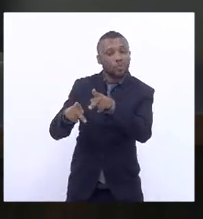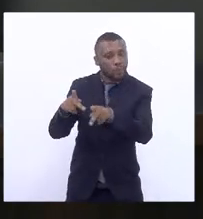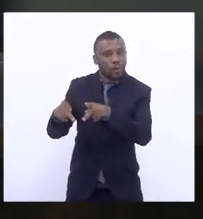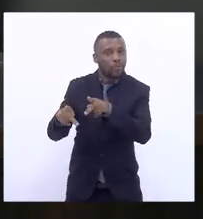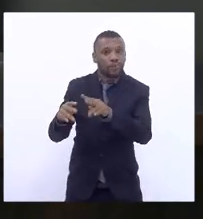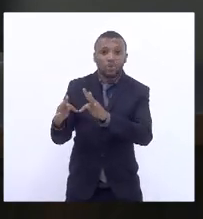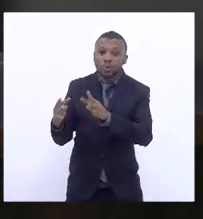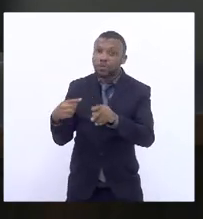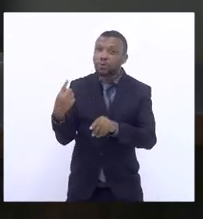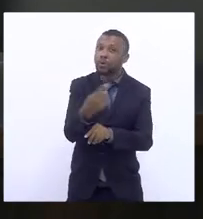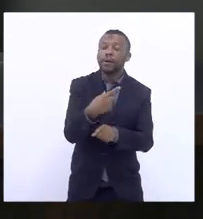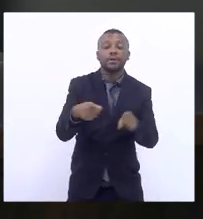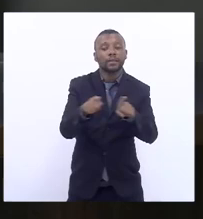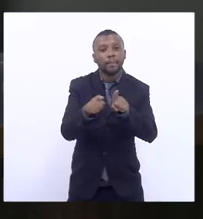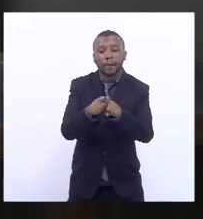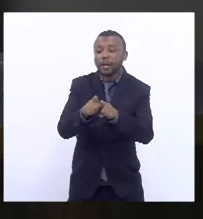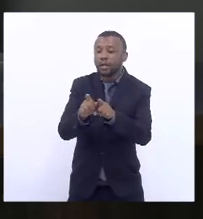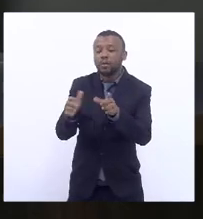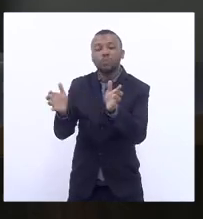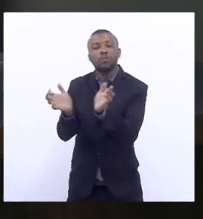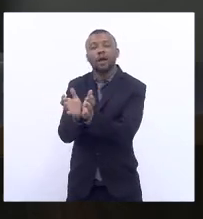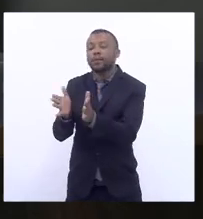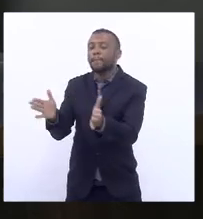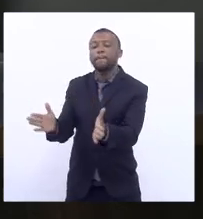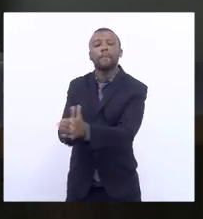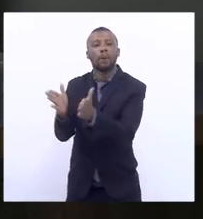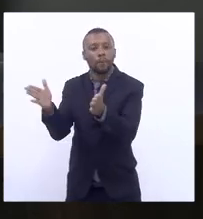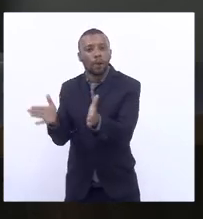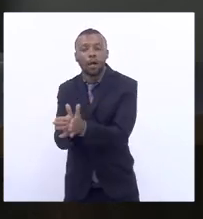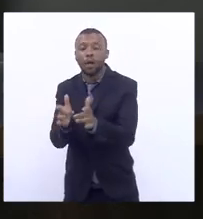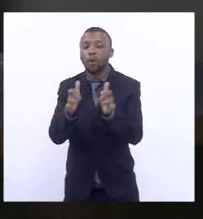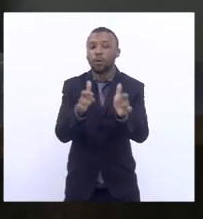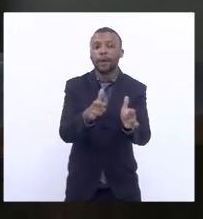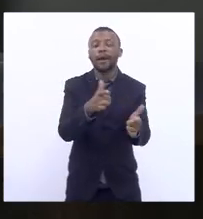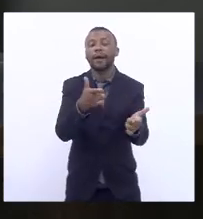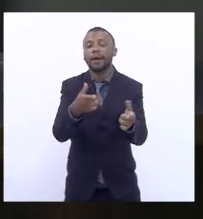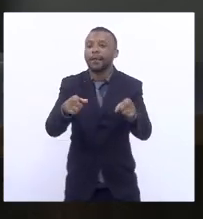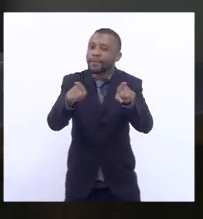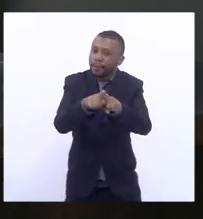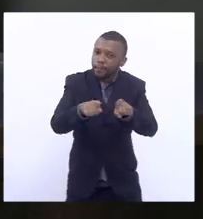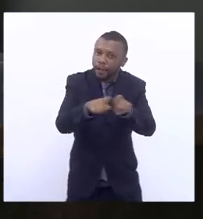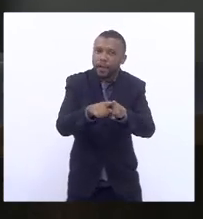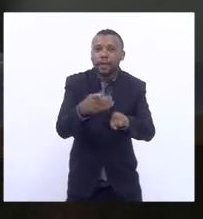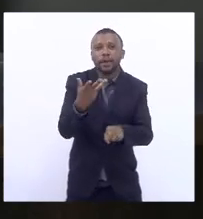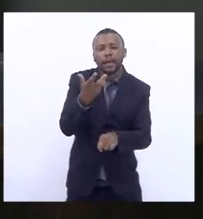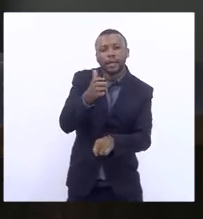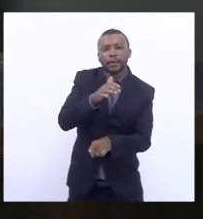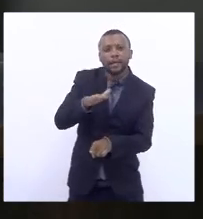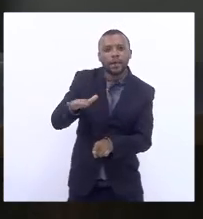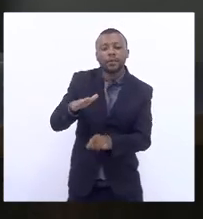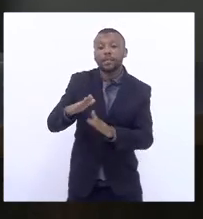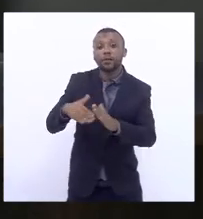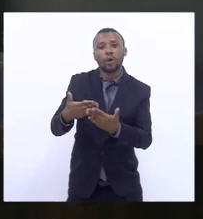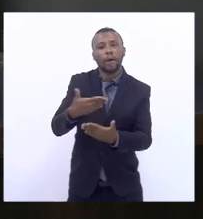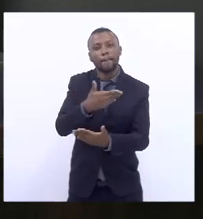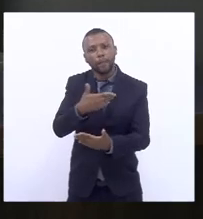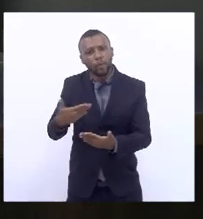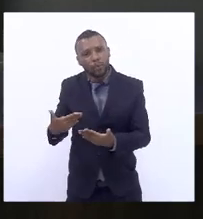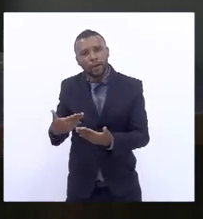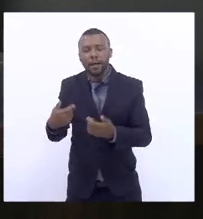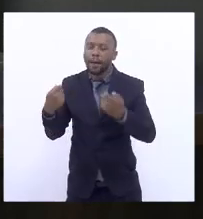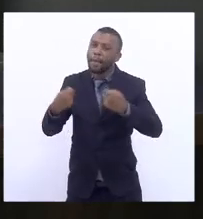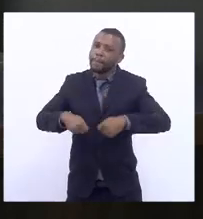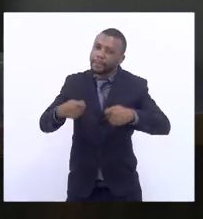também da classe popular. É um lugar também que essa criança da escola pública, ela tem que estar nesse